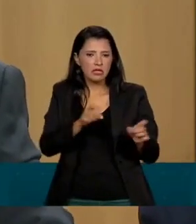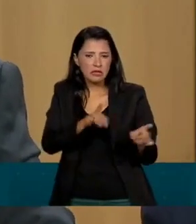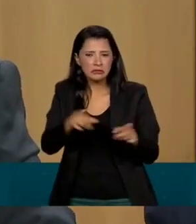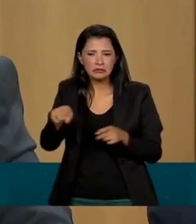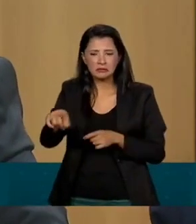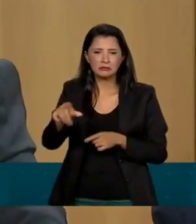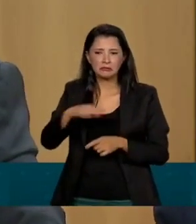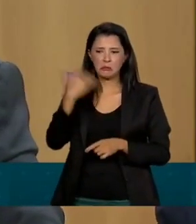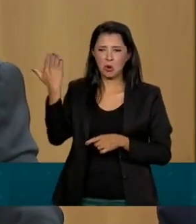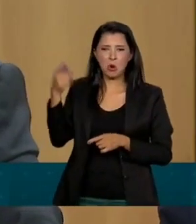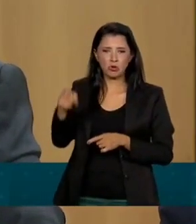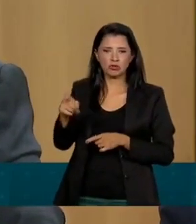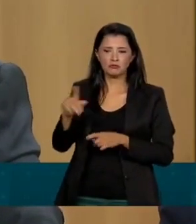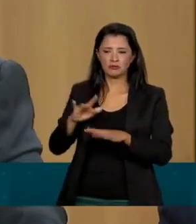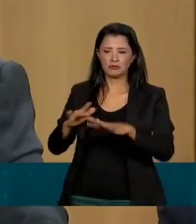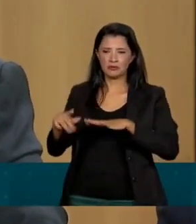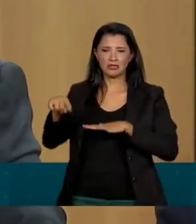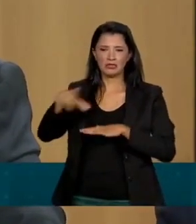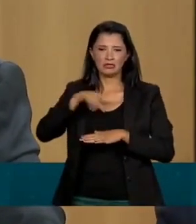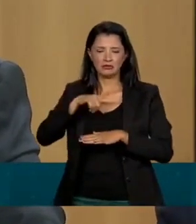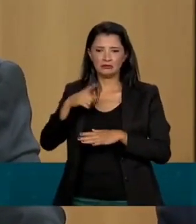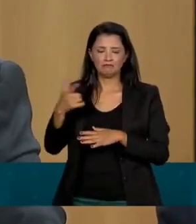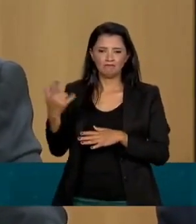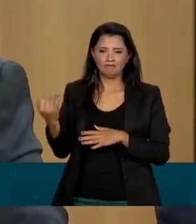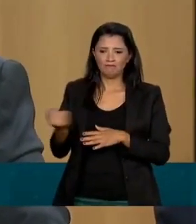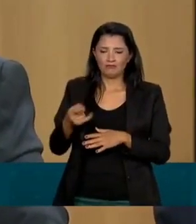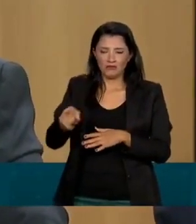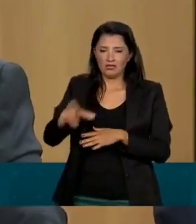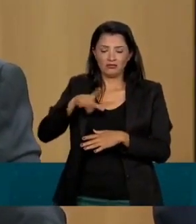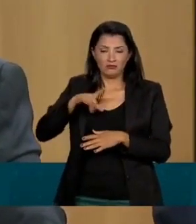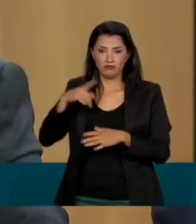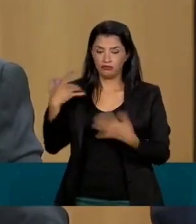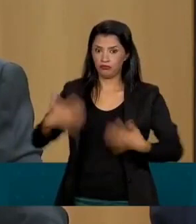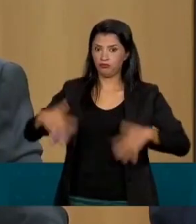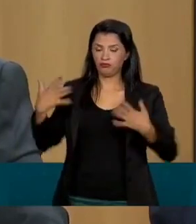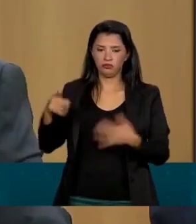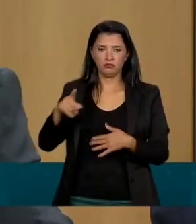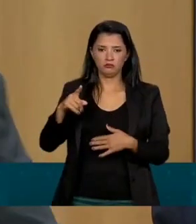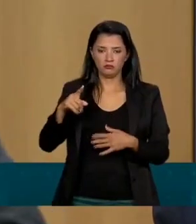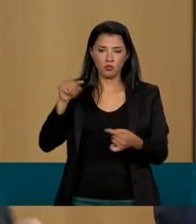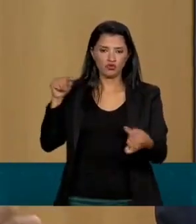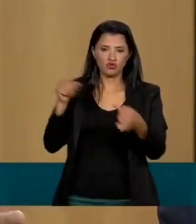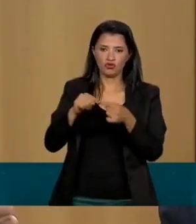desse vil mercado da morte. Estamos fazendo isso,